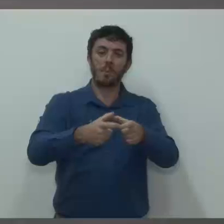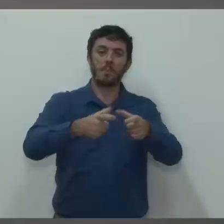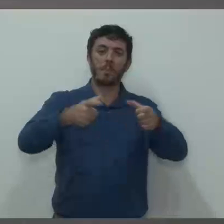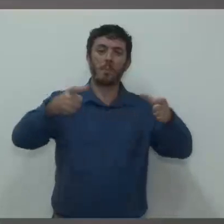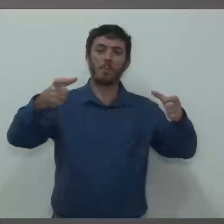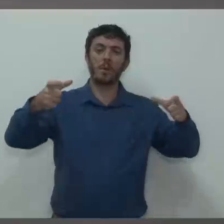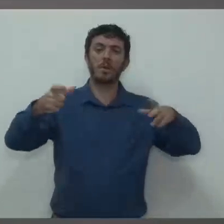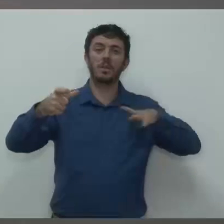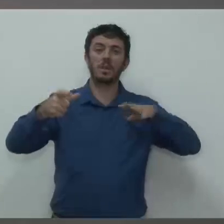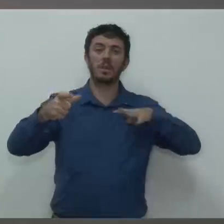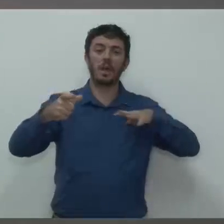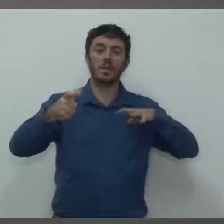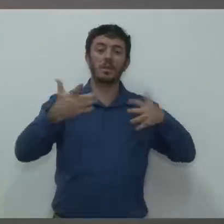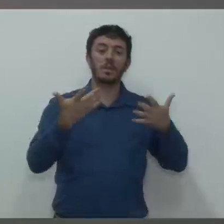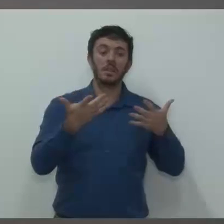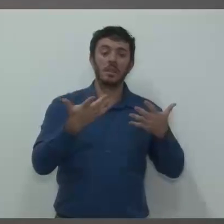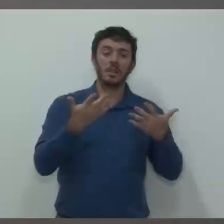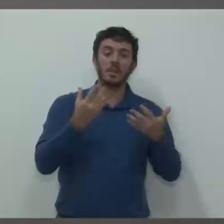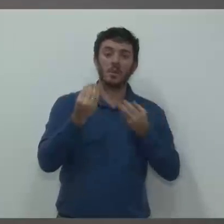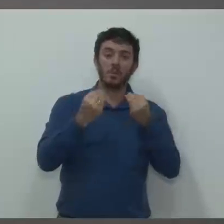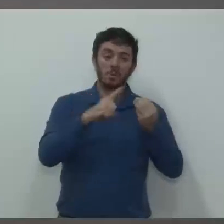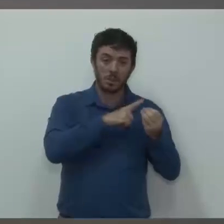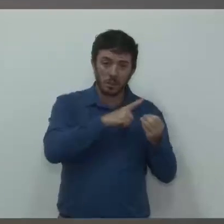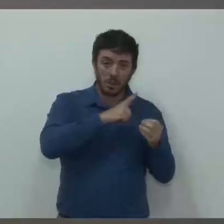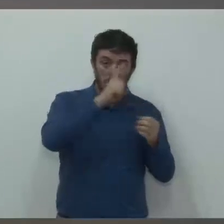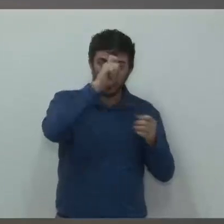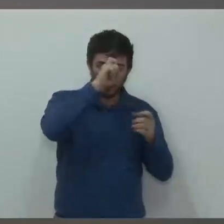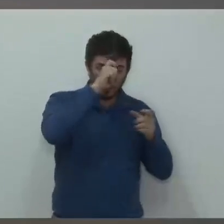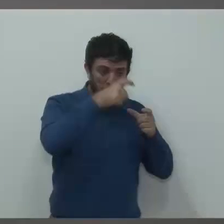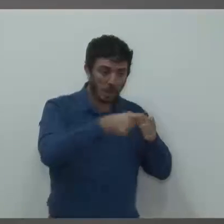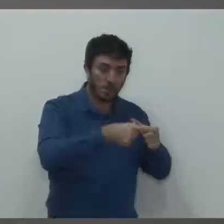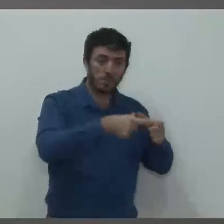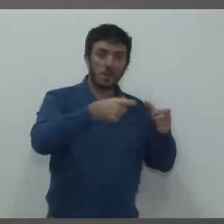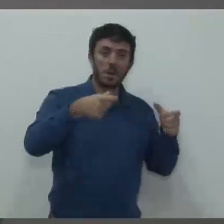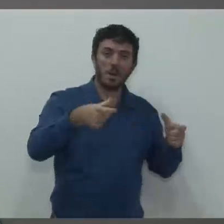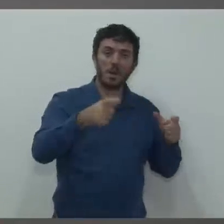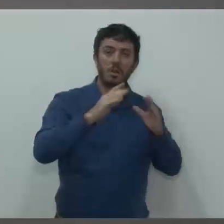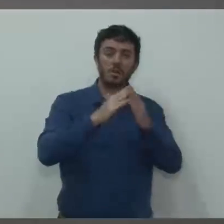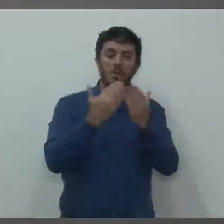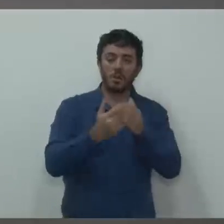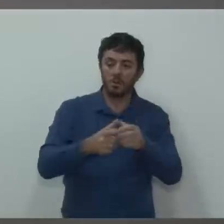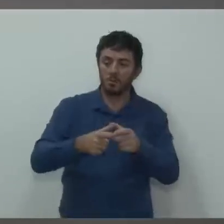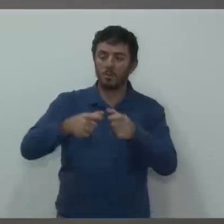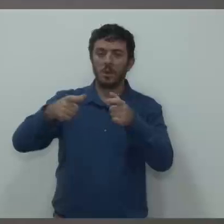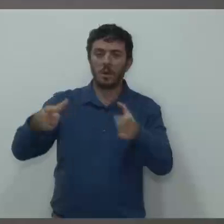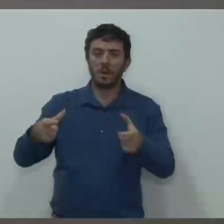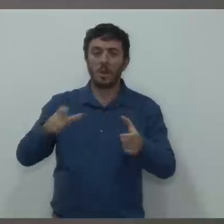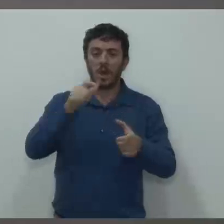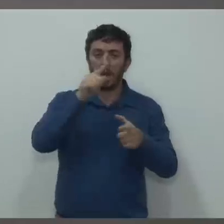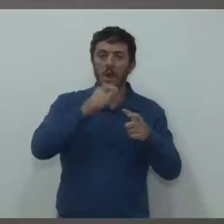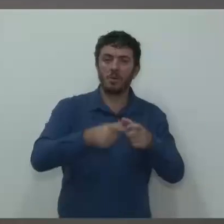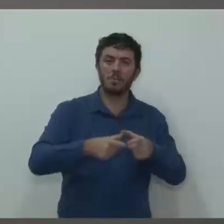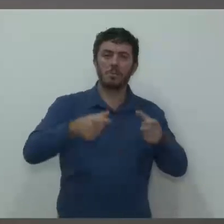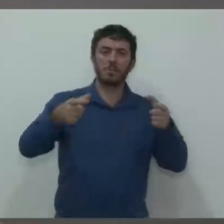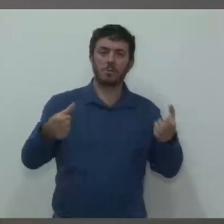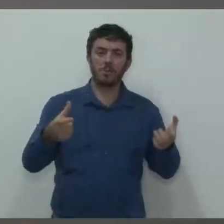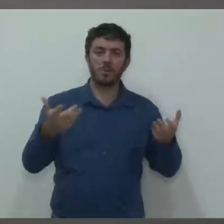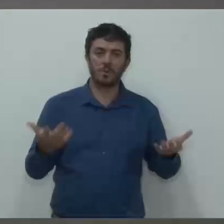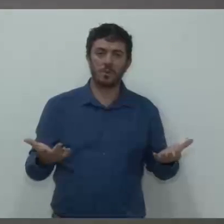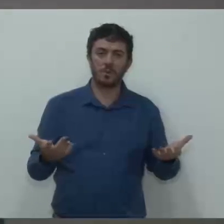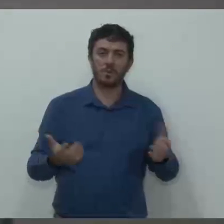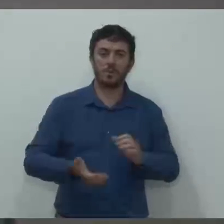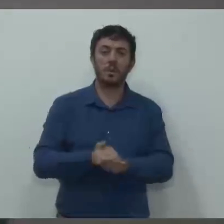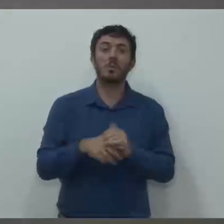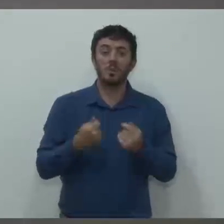empreendimento? Numa das reuniões, eu fiquei assustado, tanto é que eu já pedi para o técnico ali, que foi muito feliz